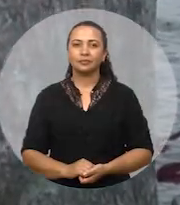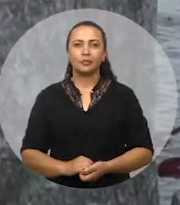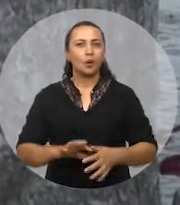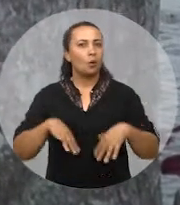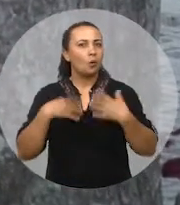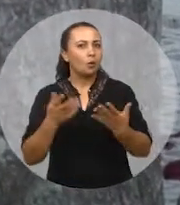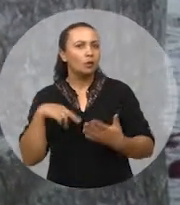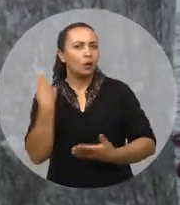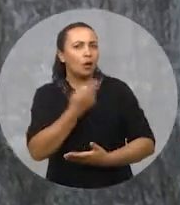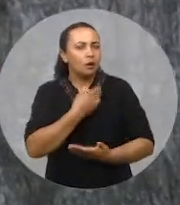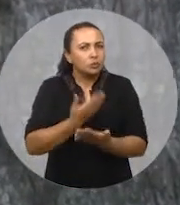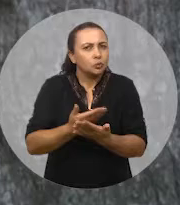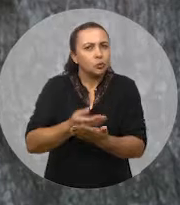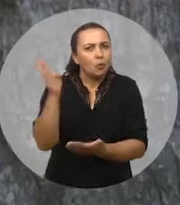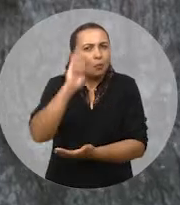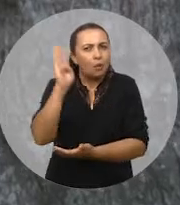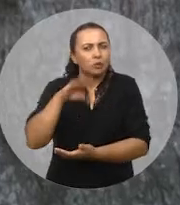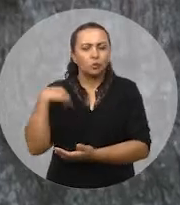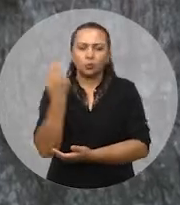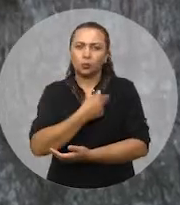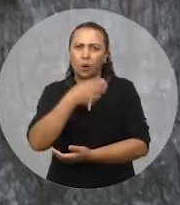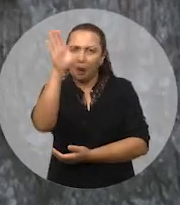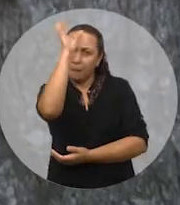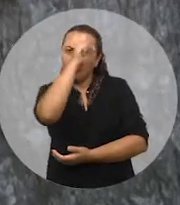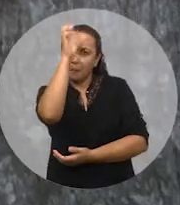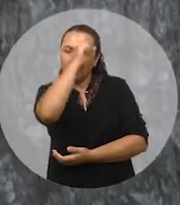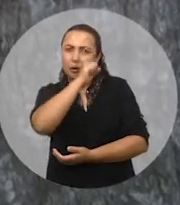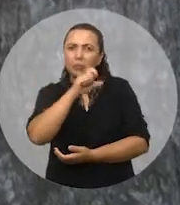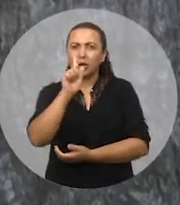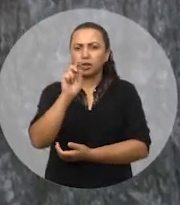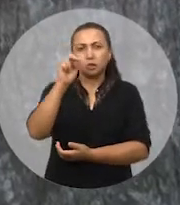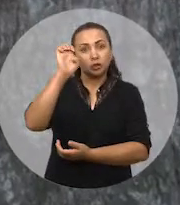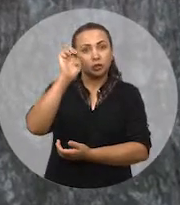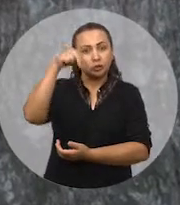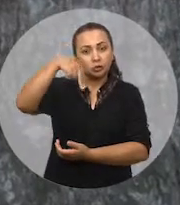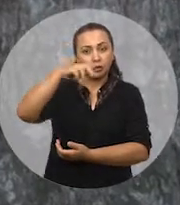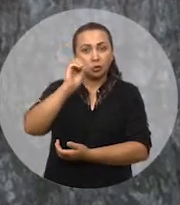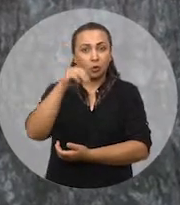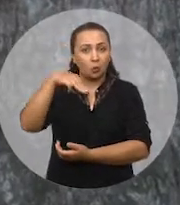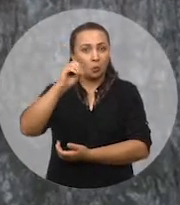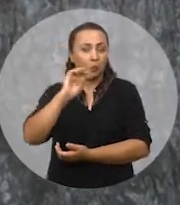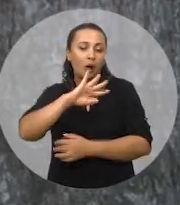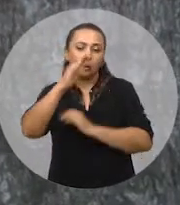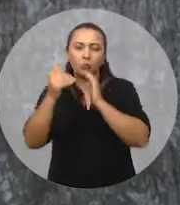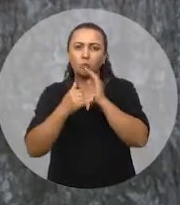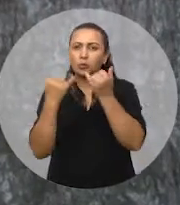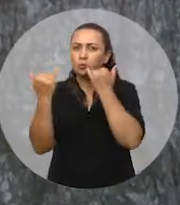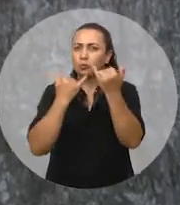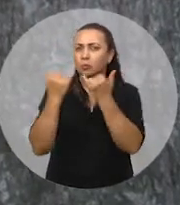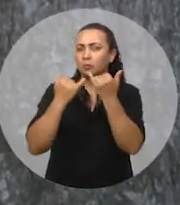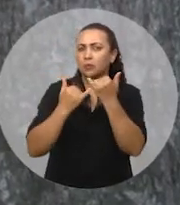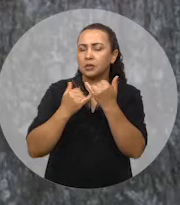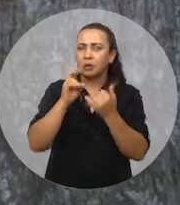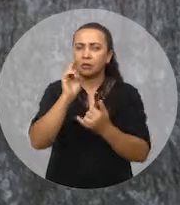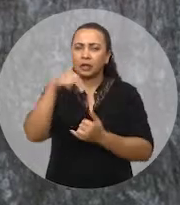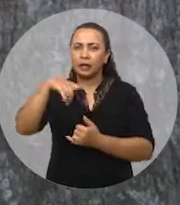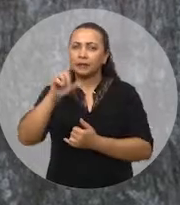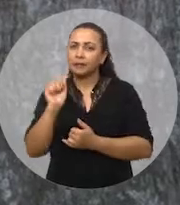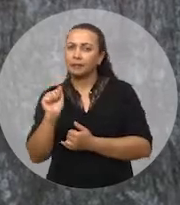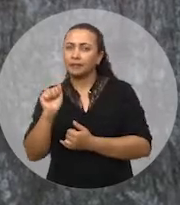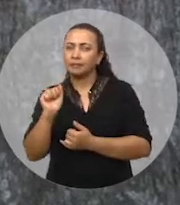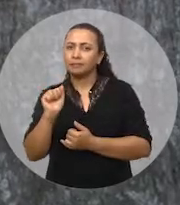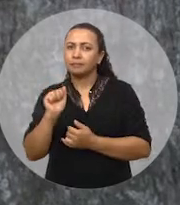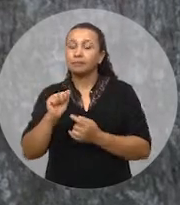Quando a gente estuda biologia, a gente aprende que genoma é toda a informação hereditária de um organismo que está codificada em seu